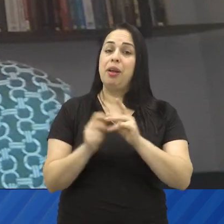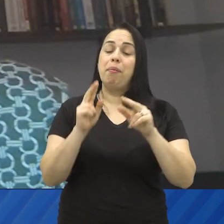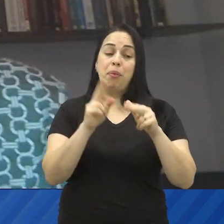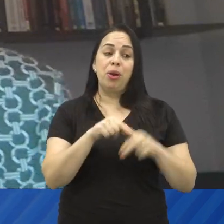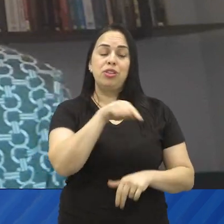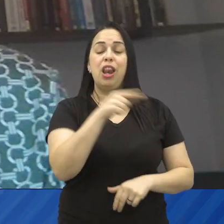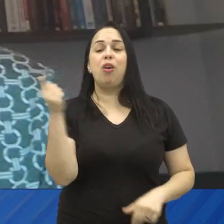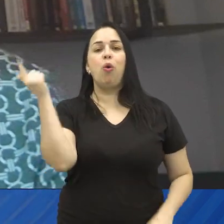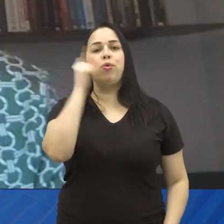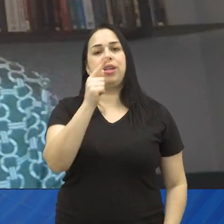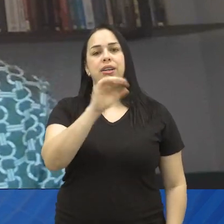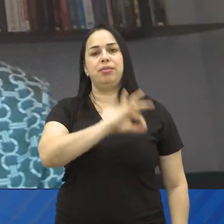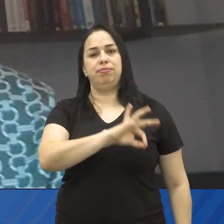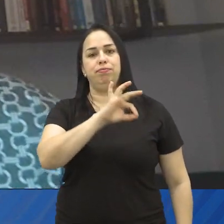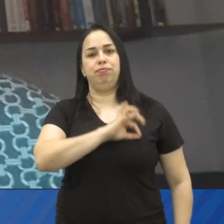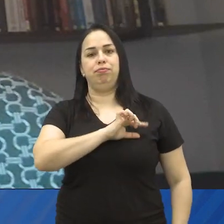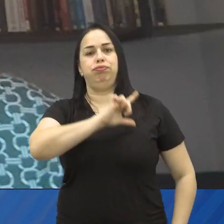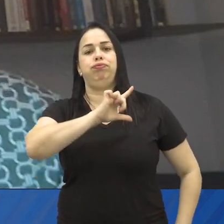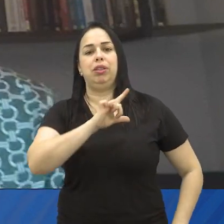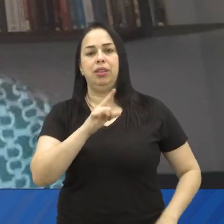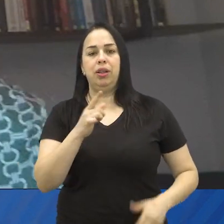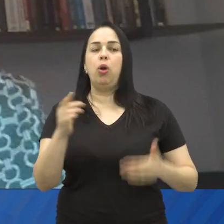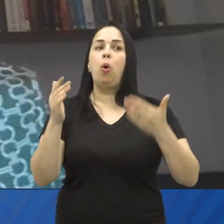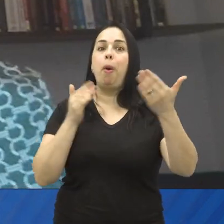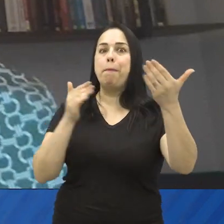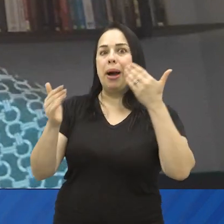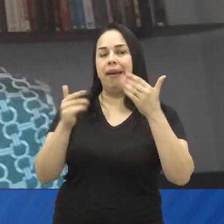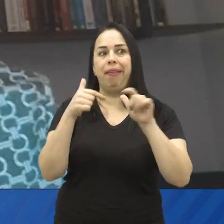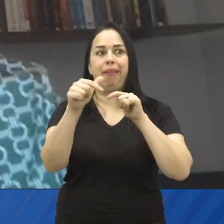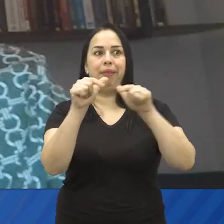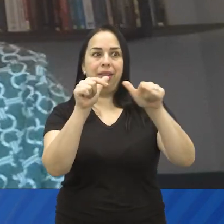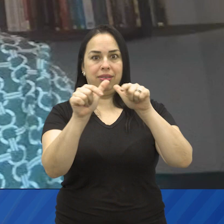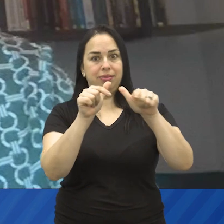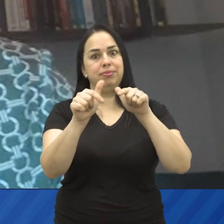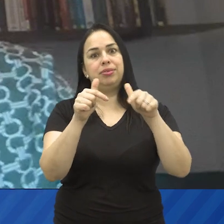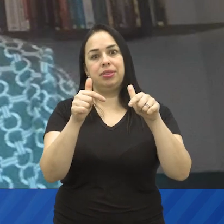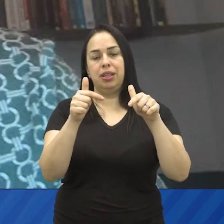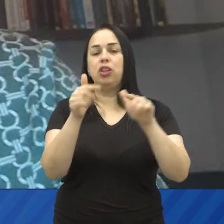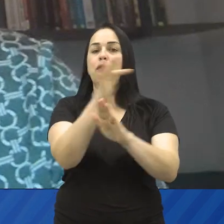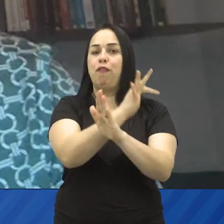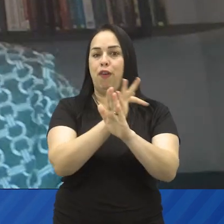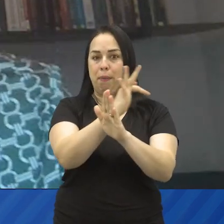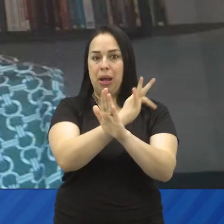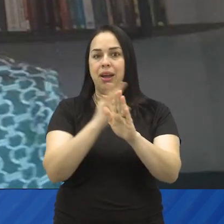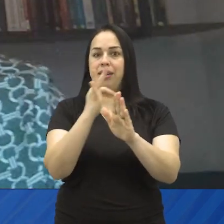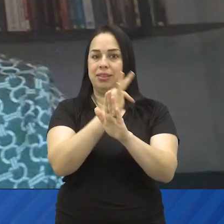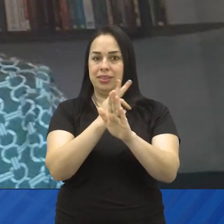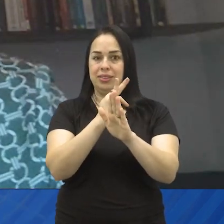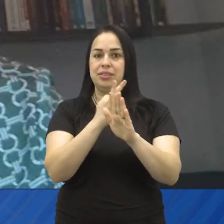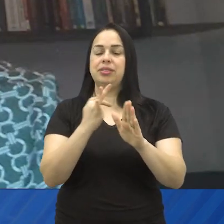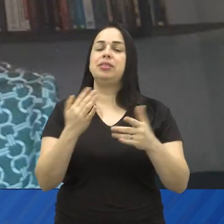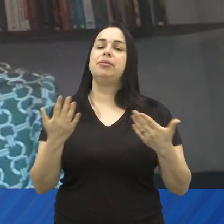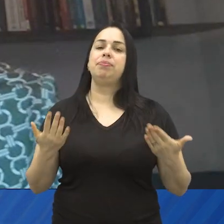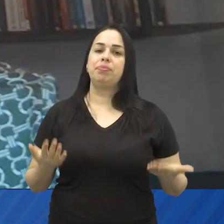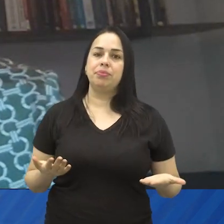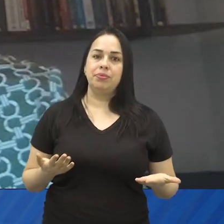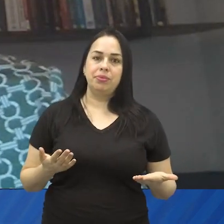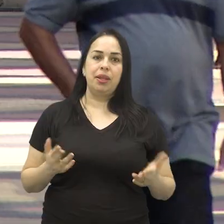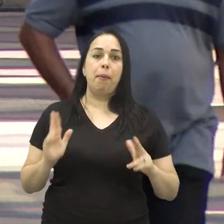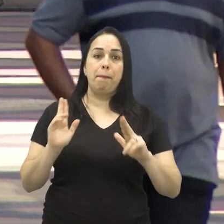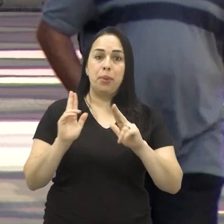que geram mais lucratividade do que os empregos, a remuneração em empregos formais, né, e em atividades